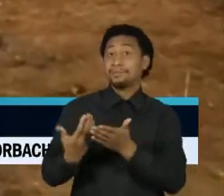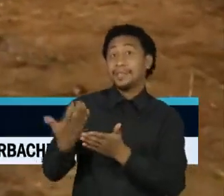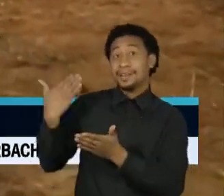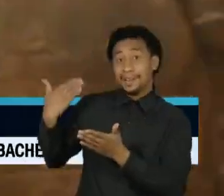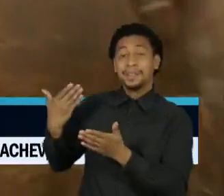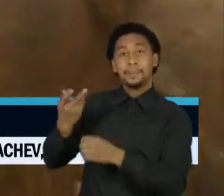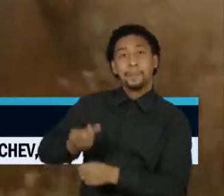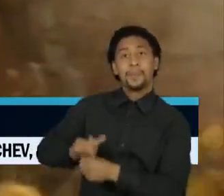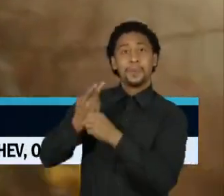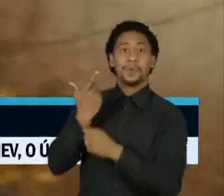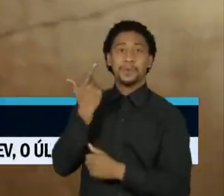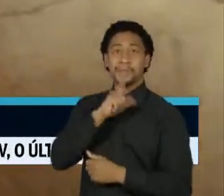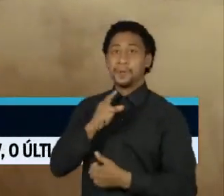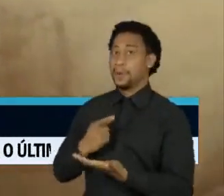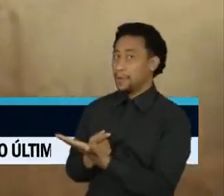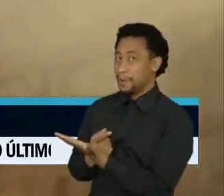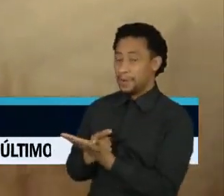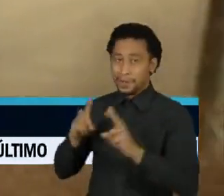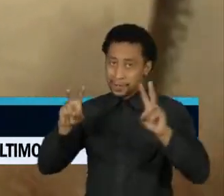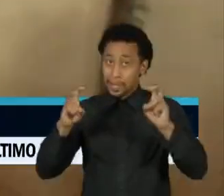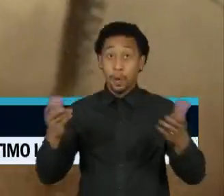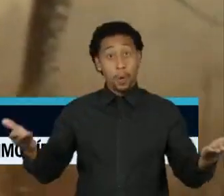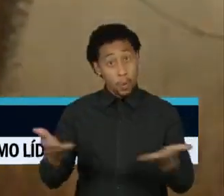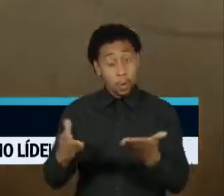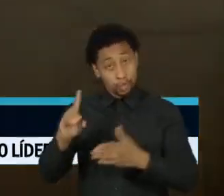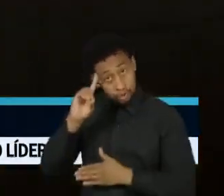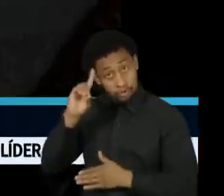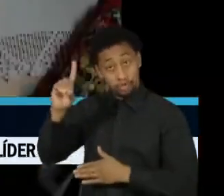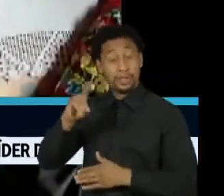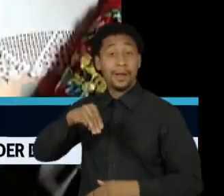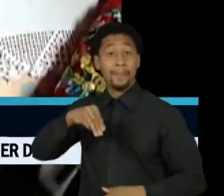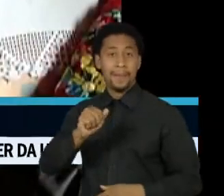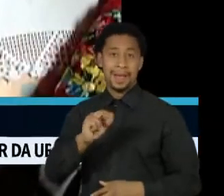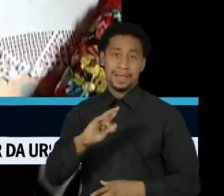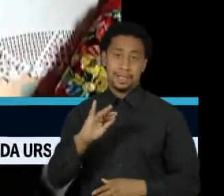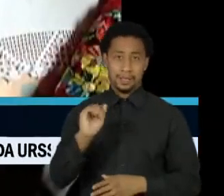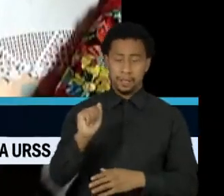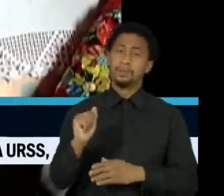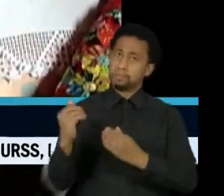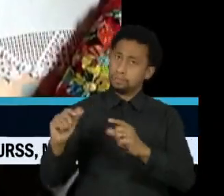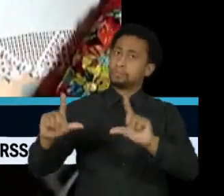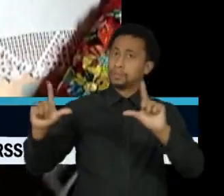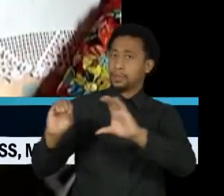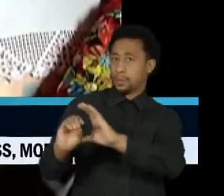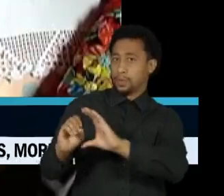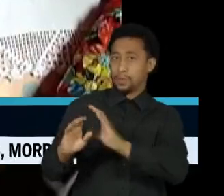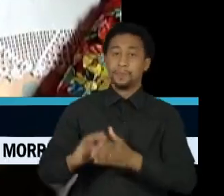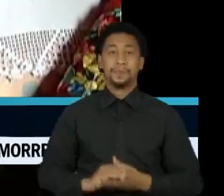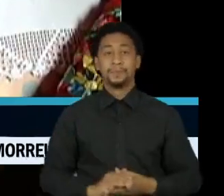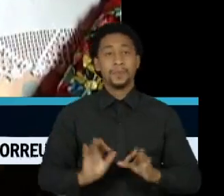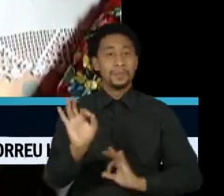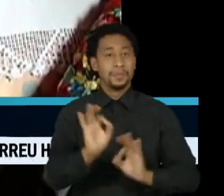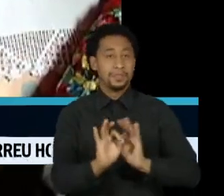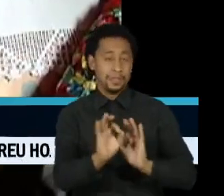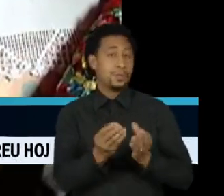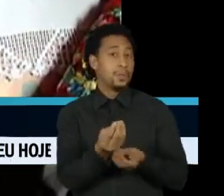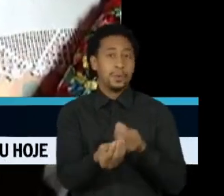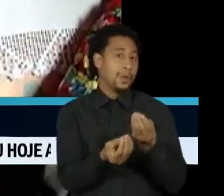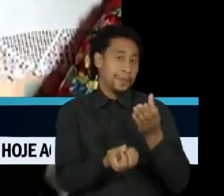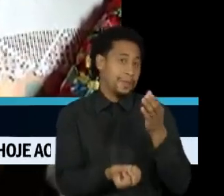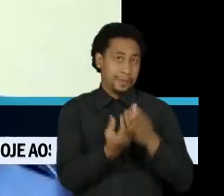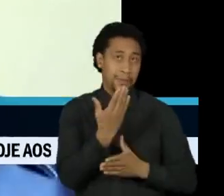como hoje é dia de Maria exibida pela TV Globo o projeto nasceu da pesquisa do Jornalista